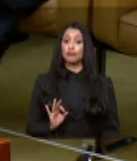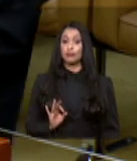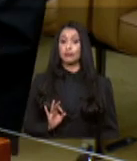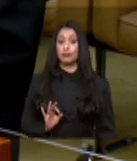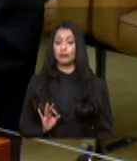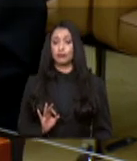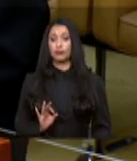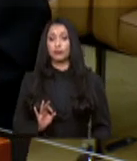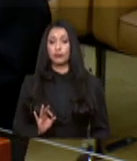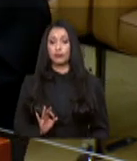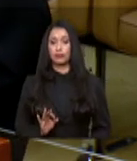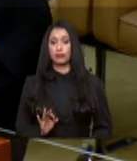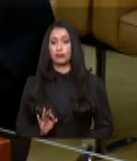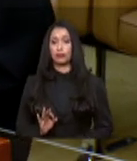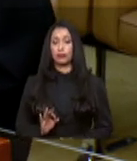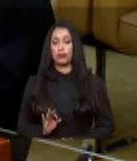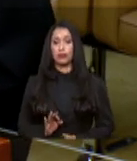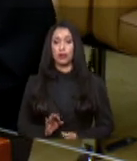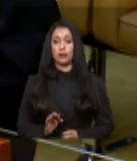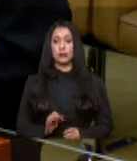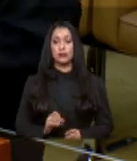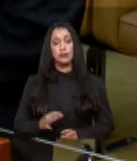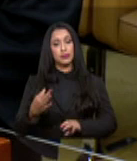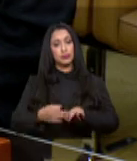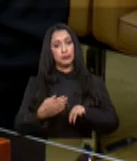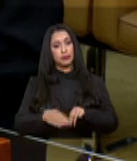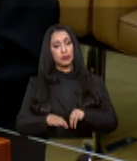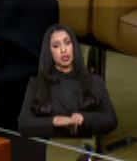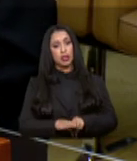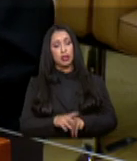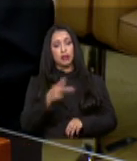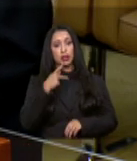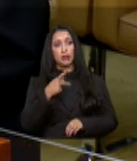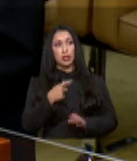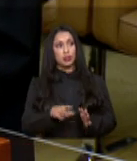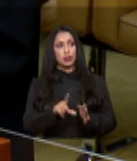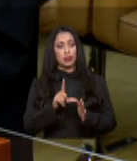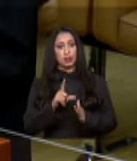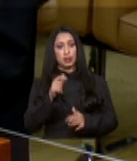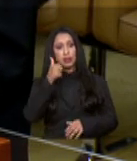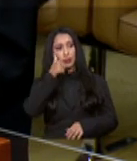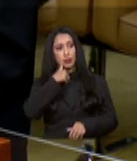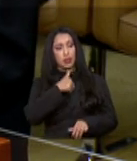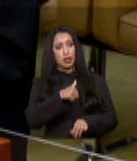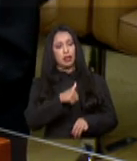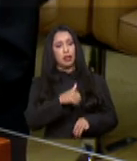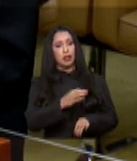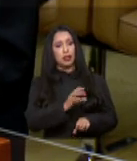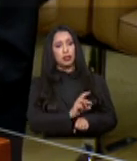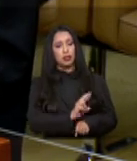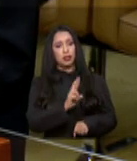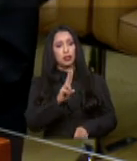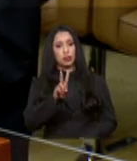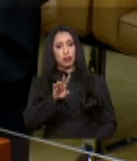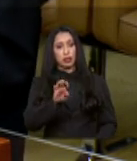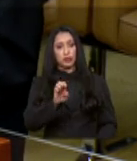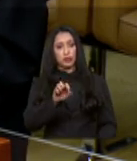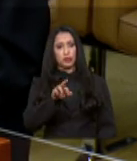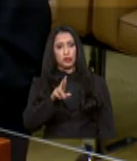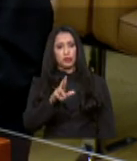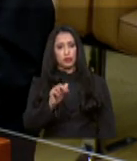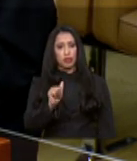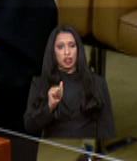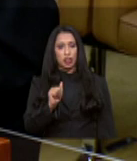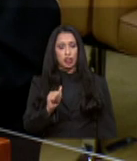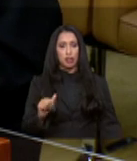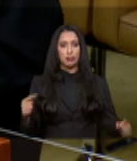Excelências, como precedido aqui pela doutora Vera, temos que concordar. Caso